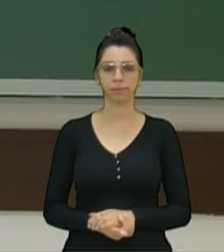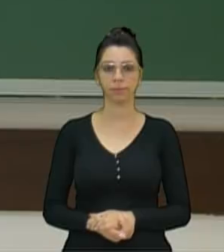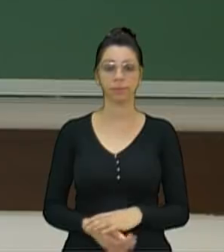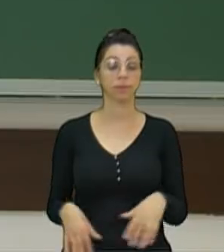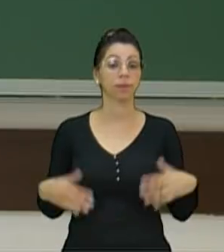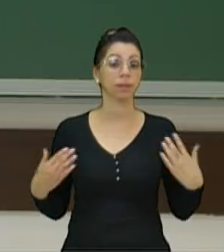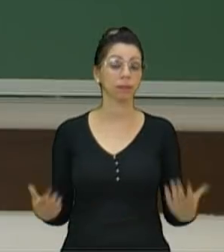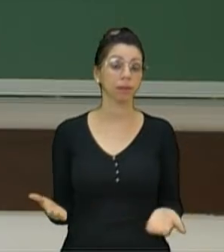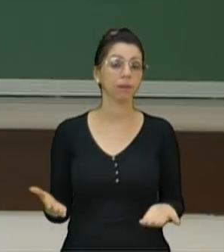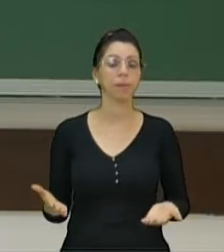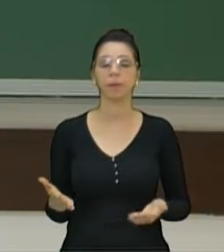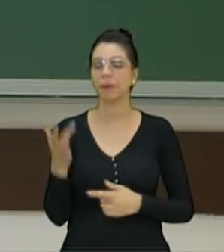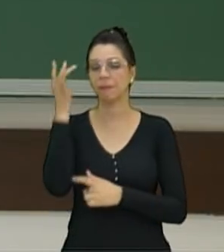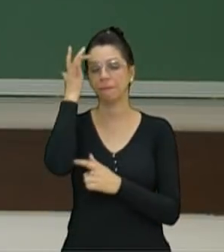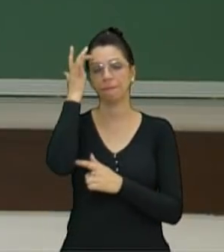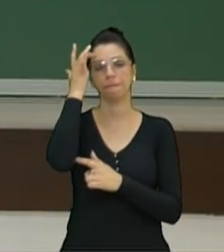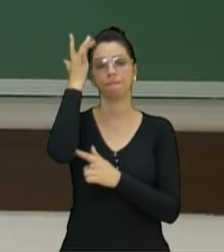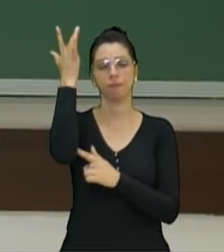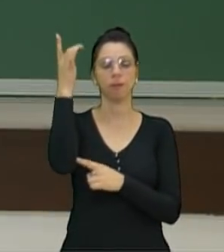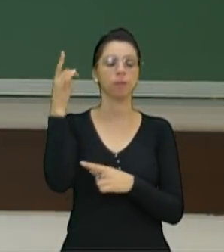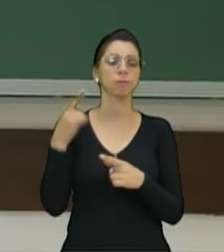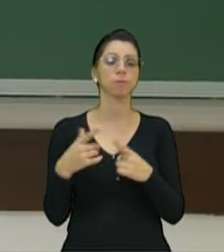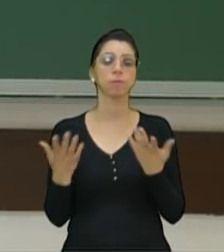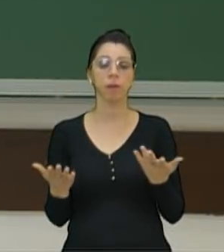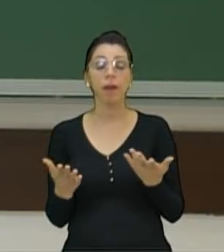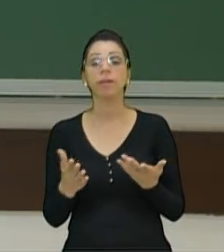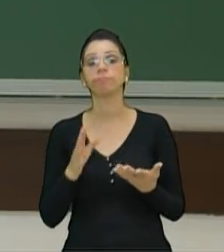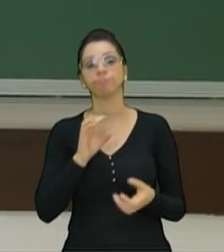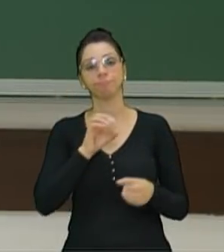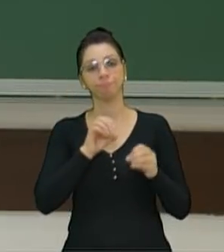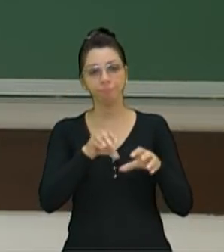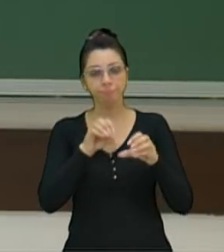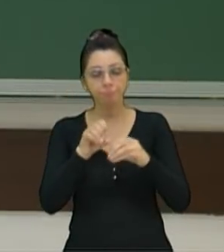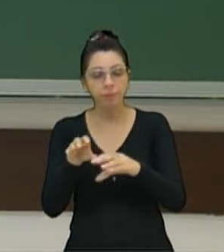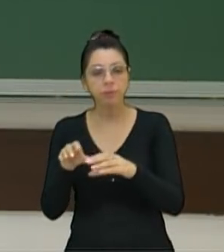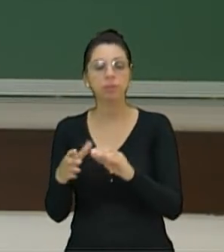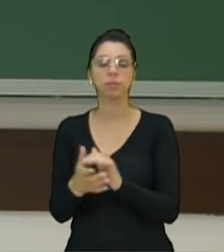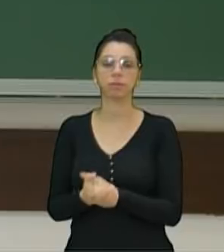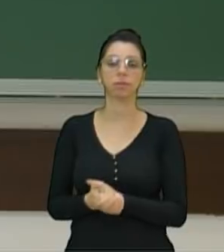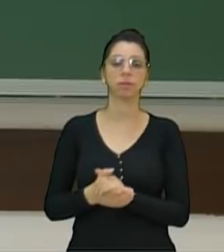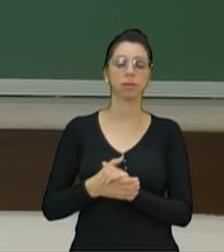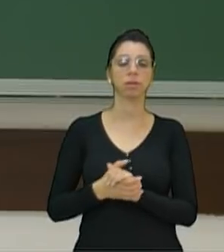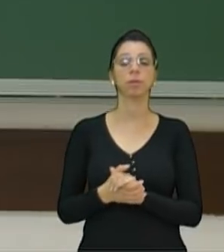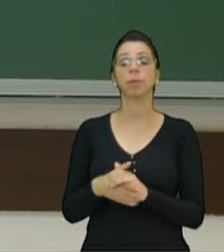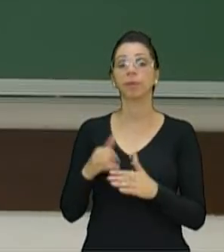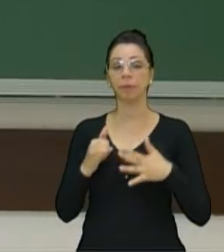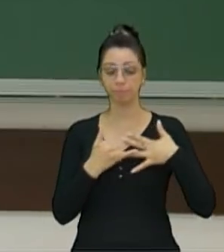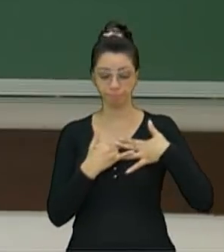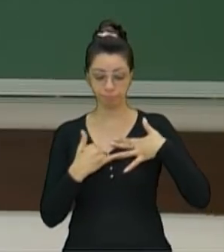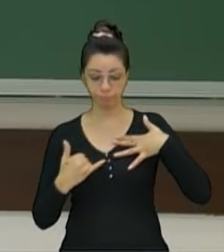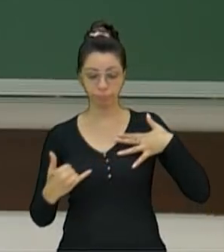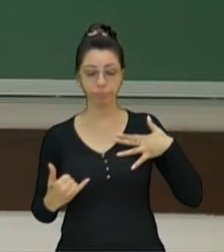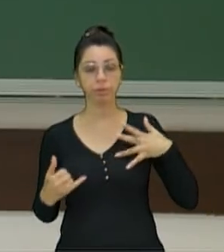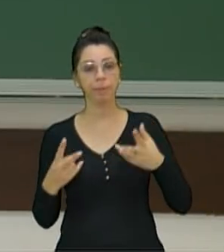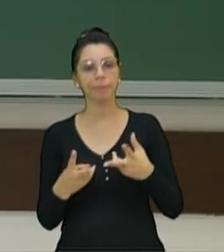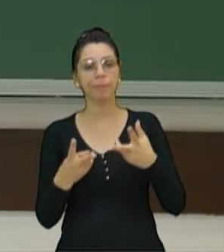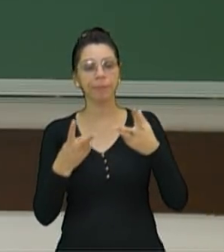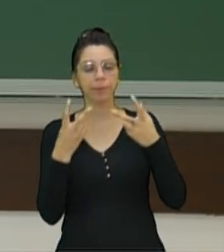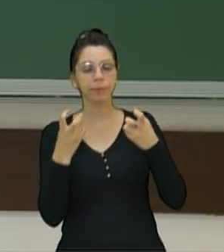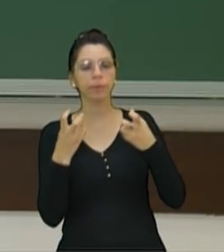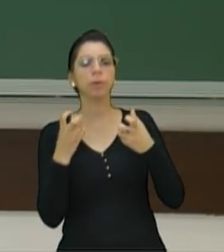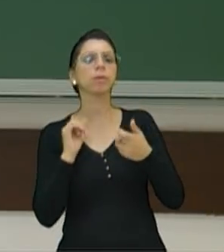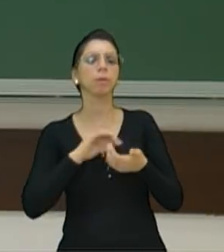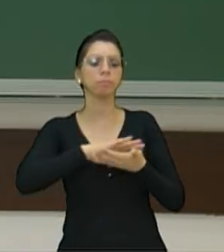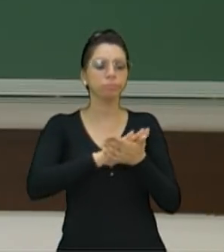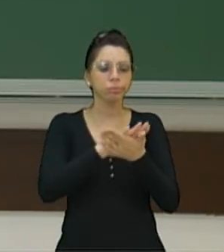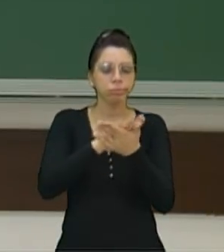Então, tá muito fácil essa, Nós acabamos de falar que quem faz essa identificação e tenta fazer toda